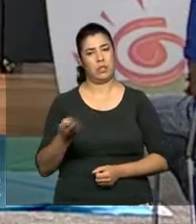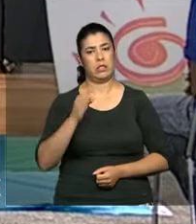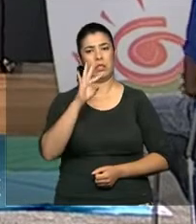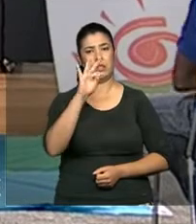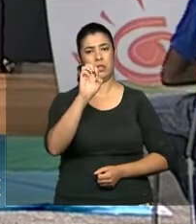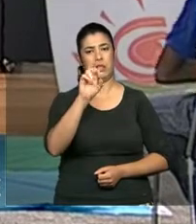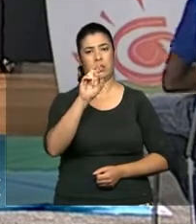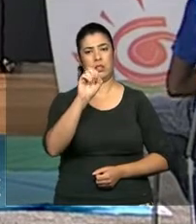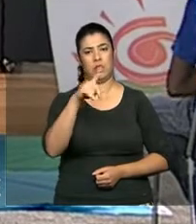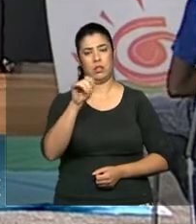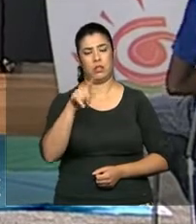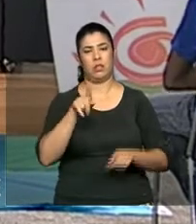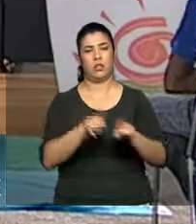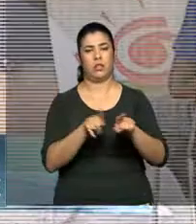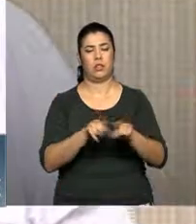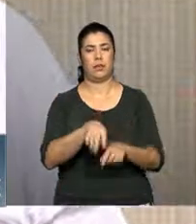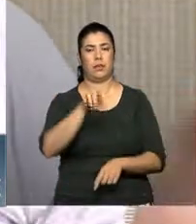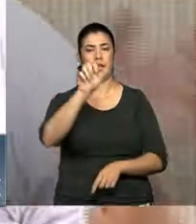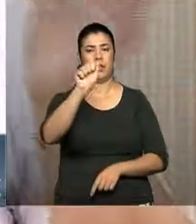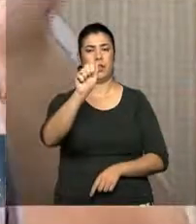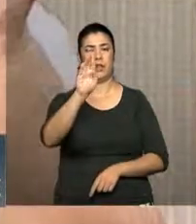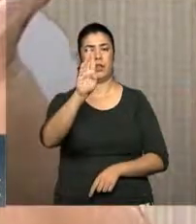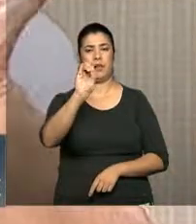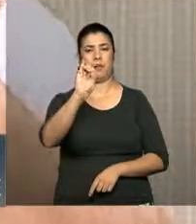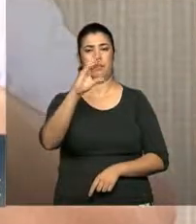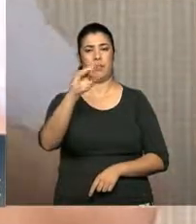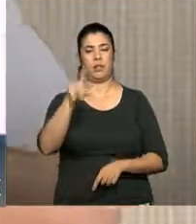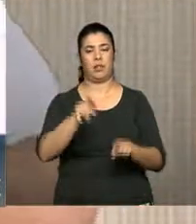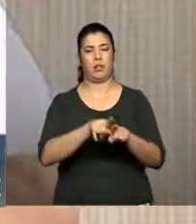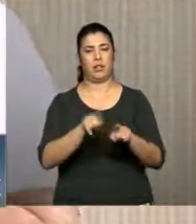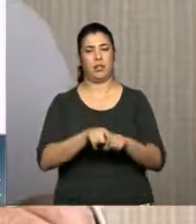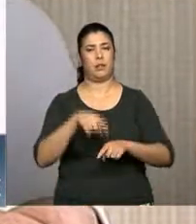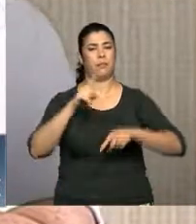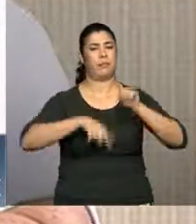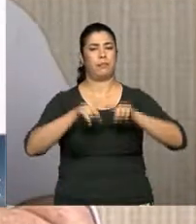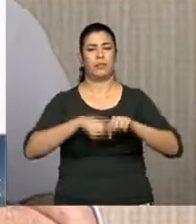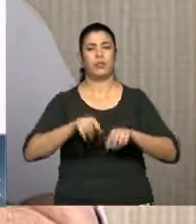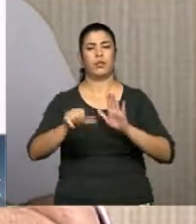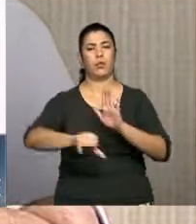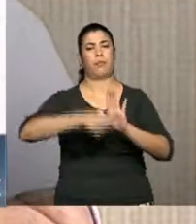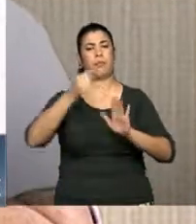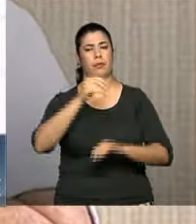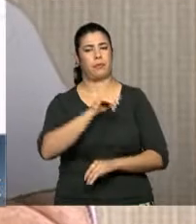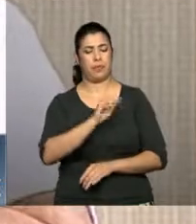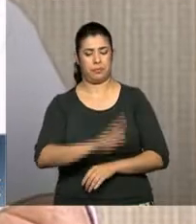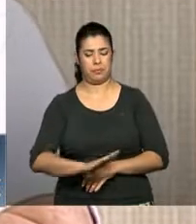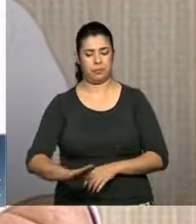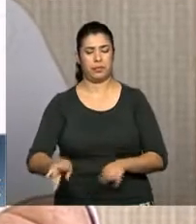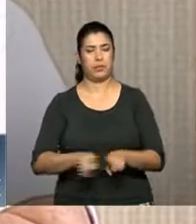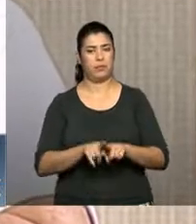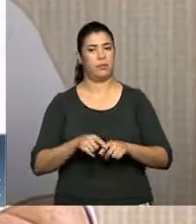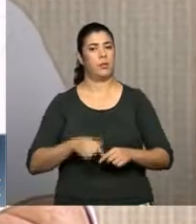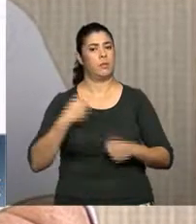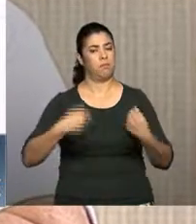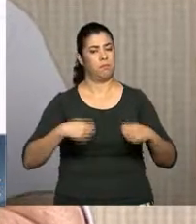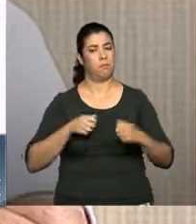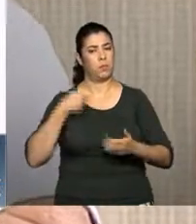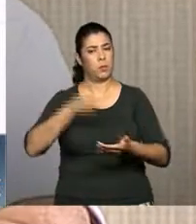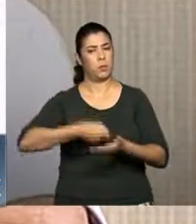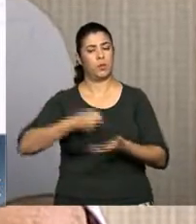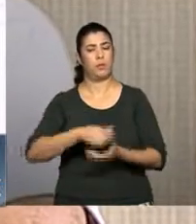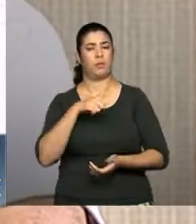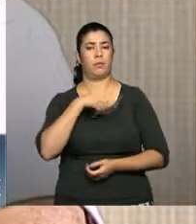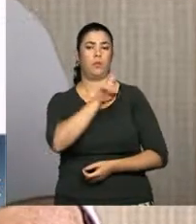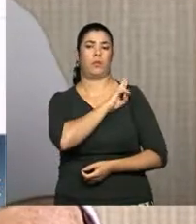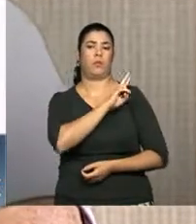política da primeira infância que é e eu acho que a gente tem que brigar para que esse compromisso se concretiza que é